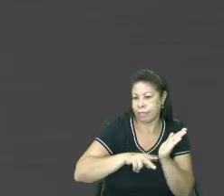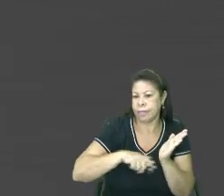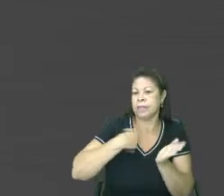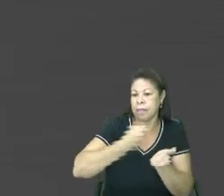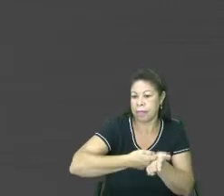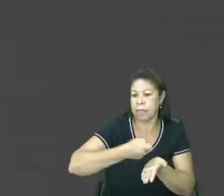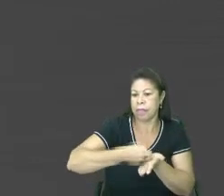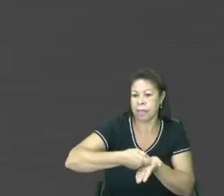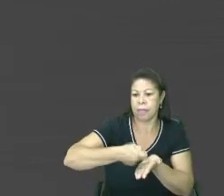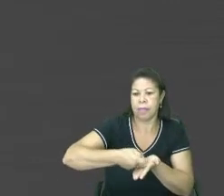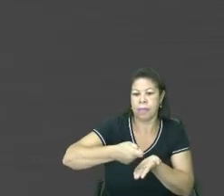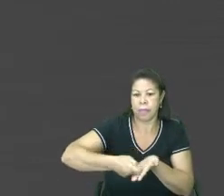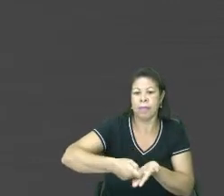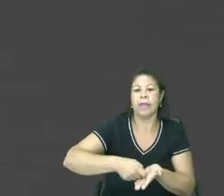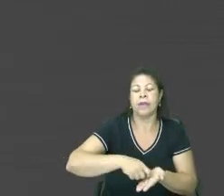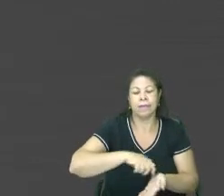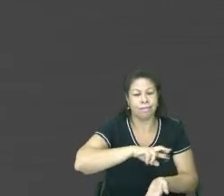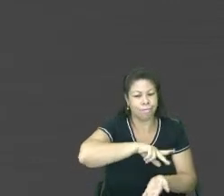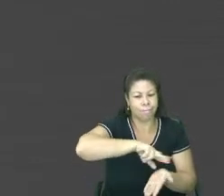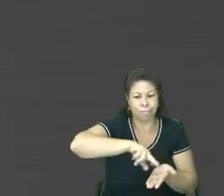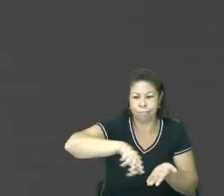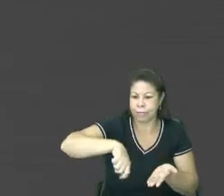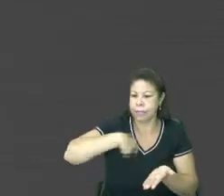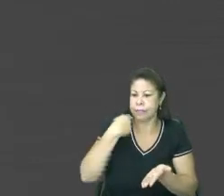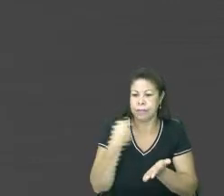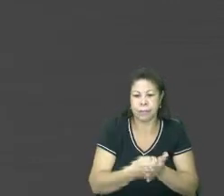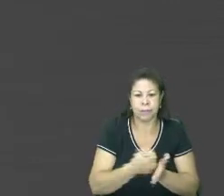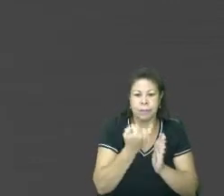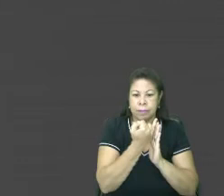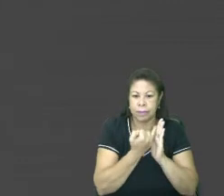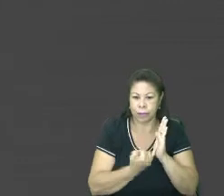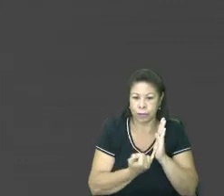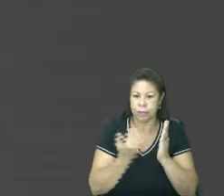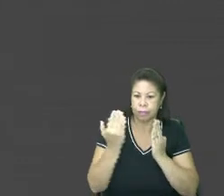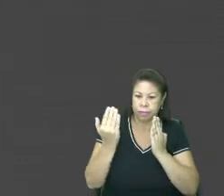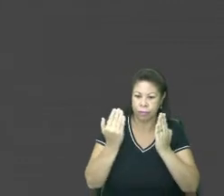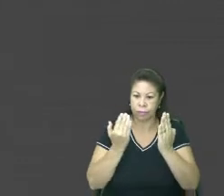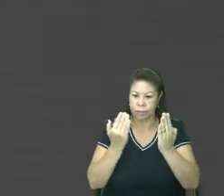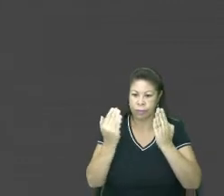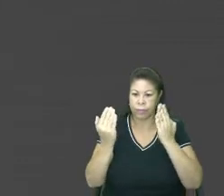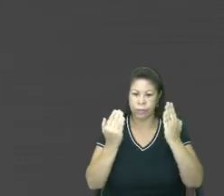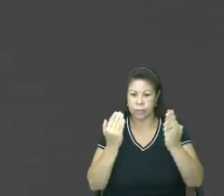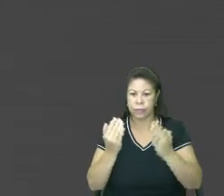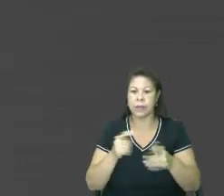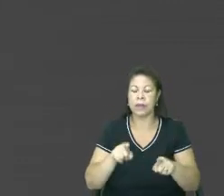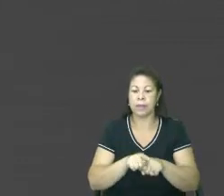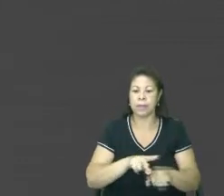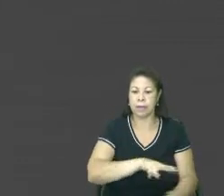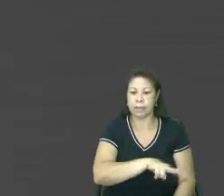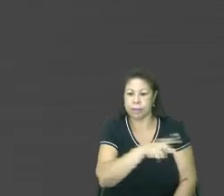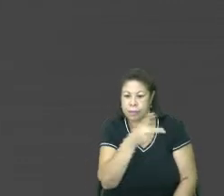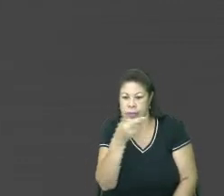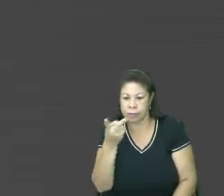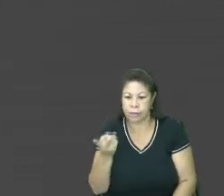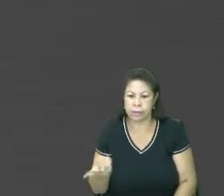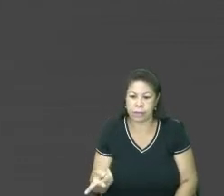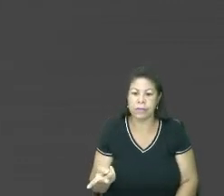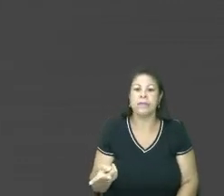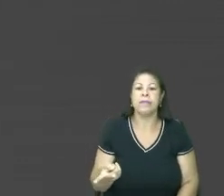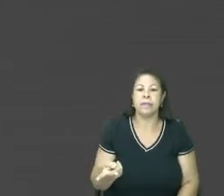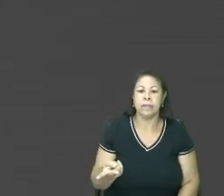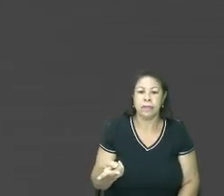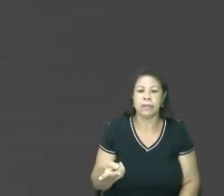ICMS, PVA, toda a composição das receitas e transferências fizeram no